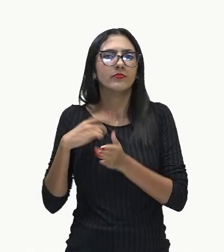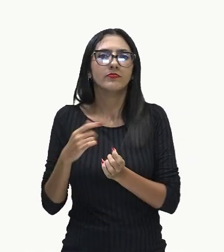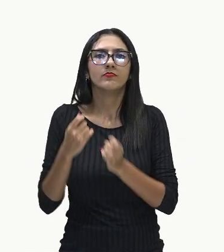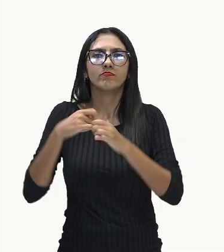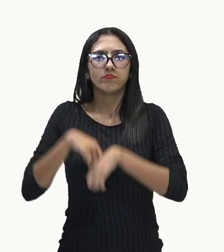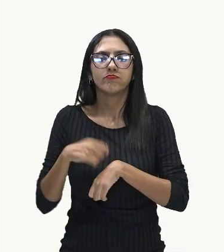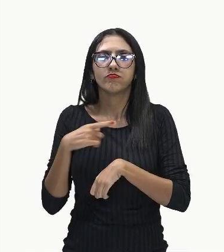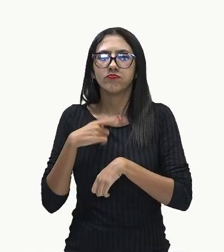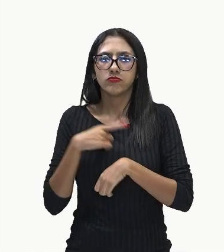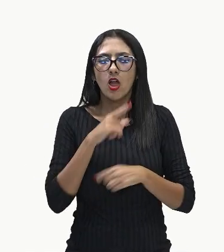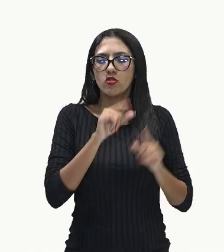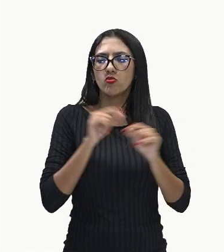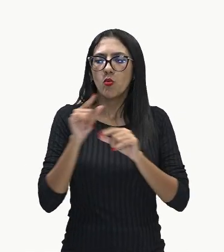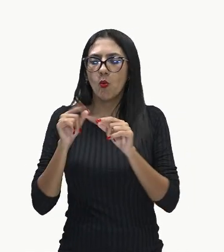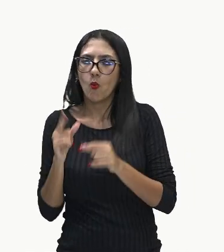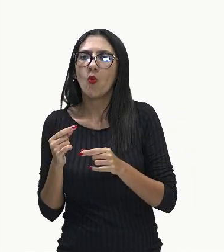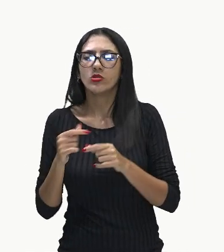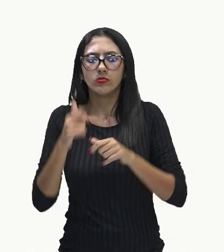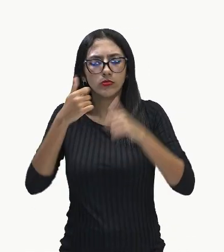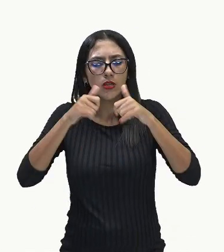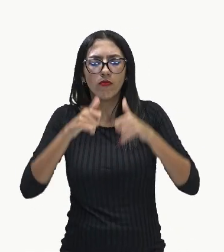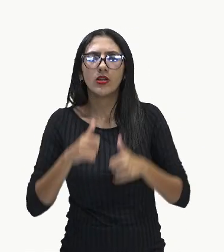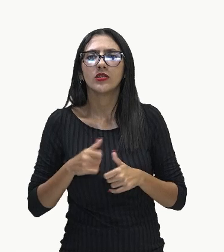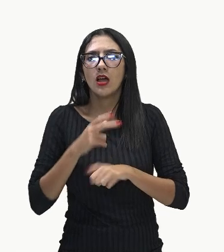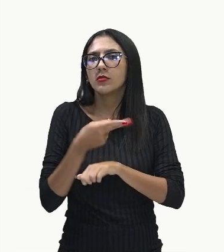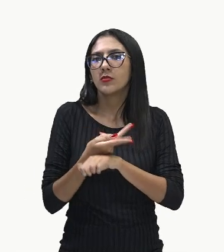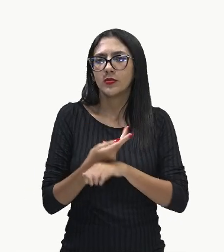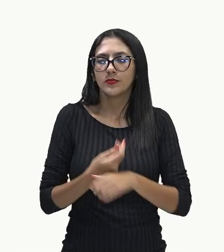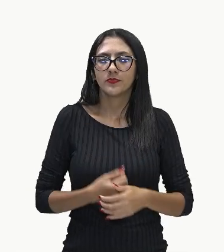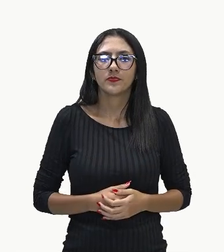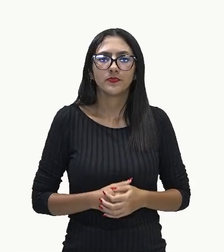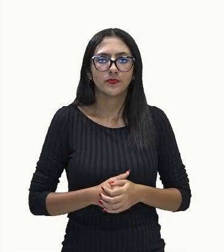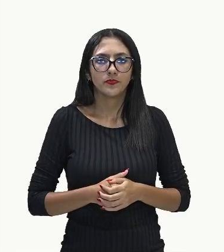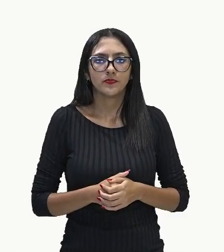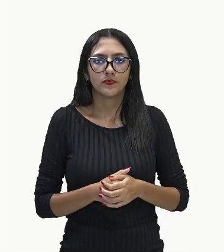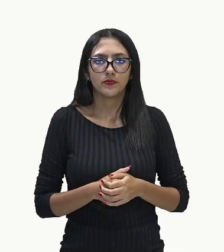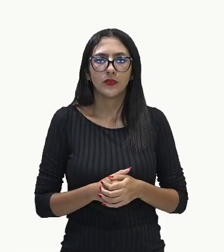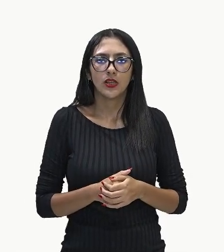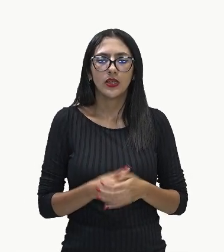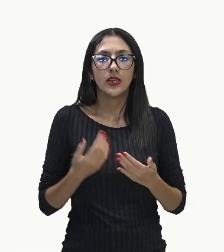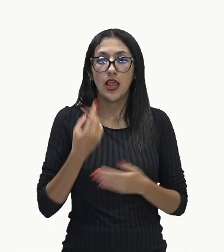consiga retirar uma amostra dessa população, que no caso